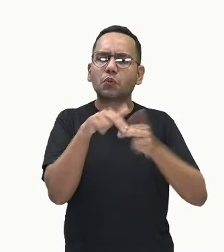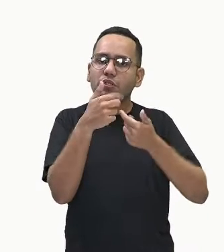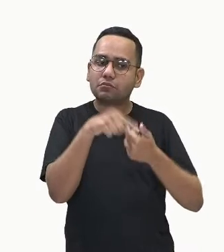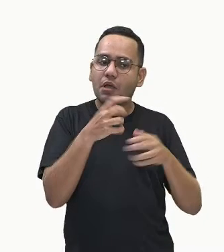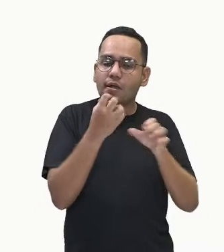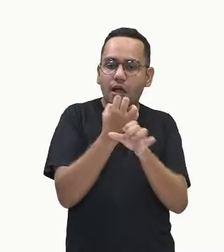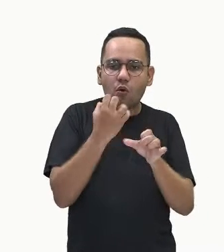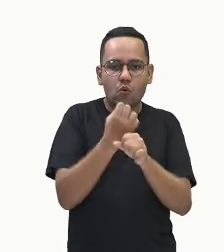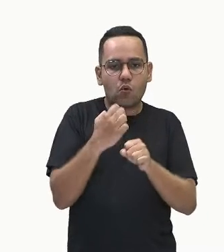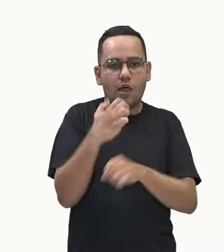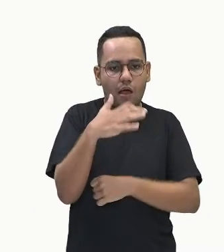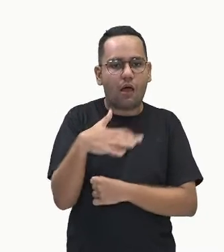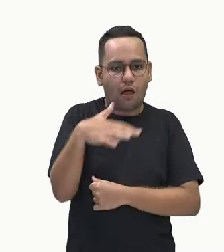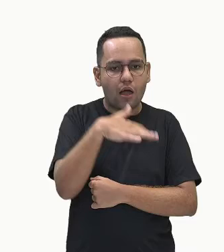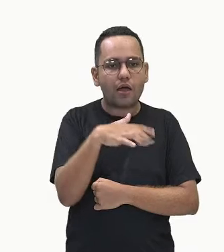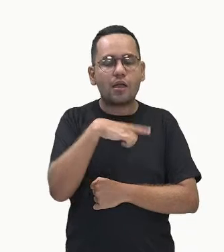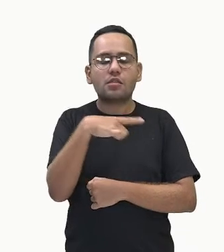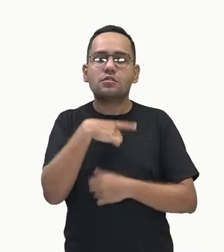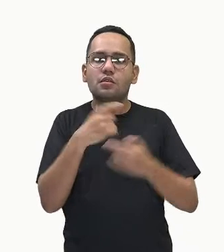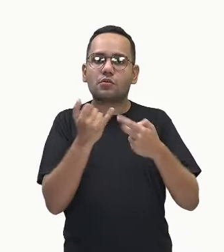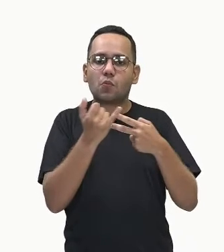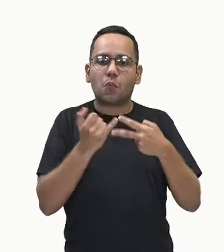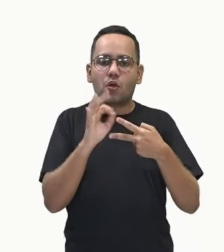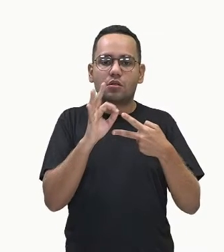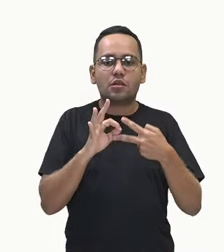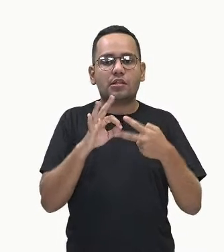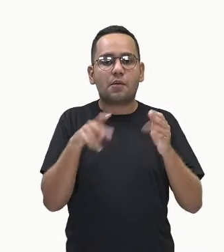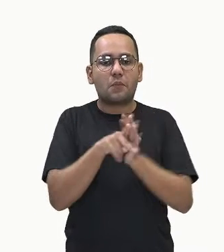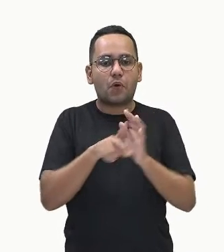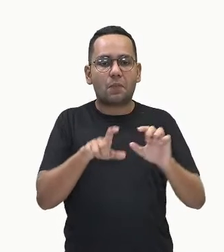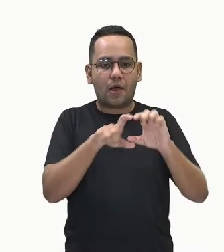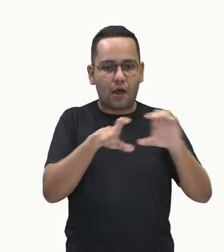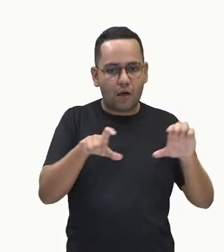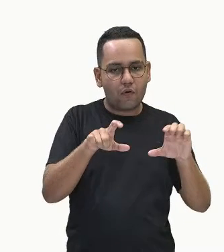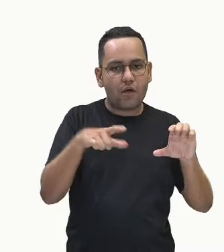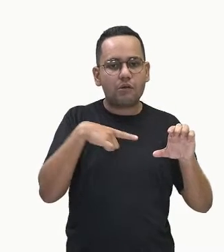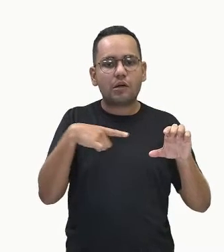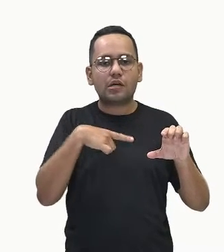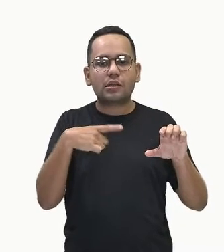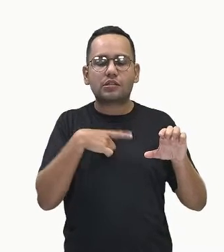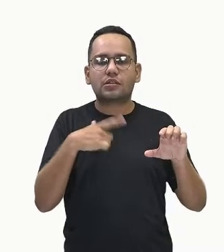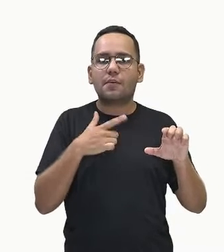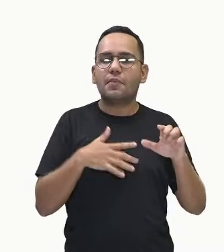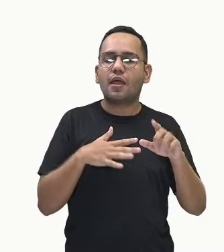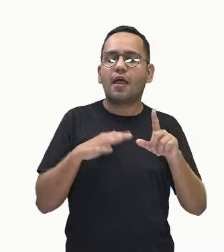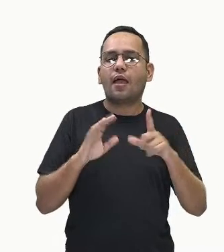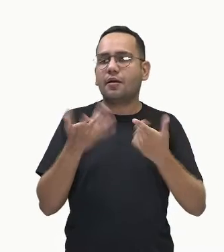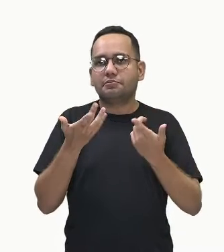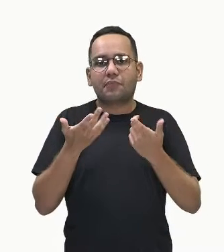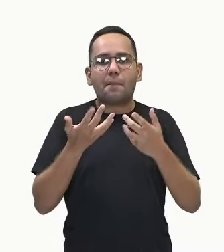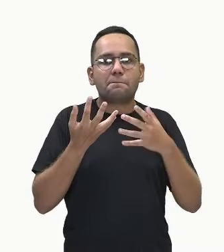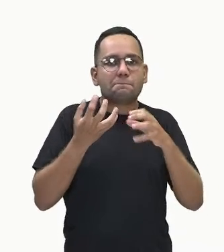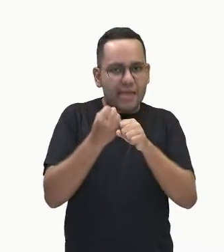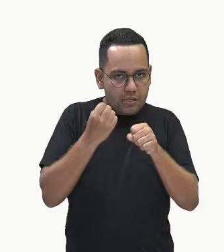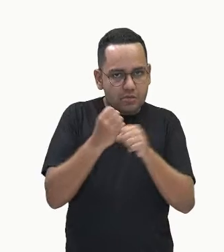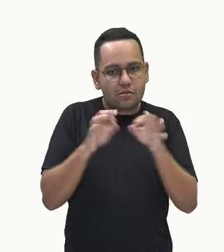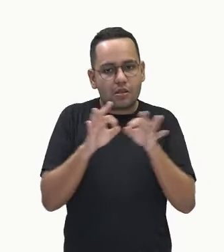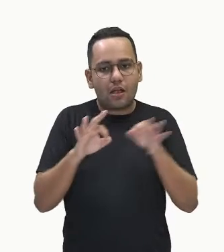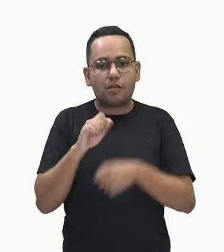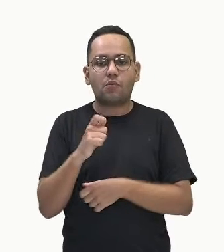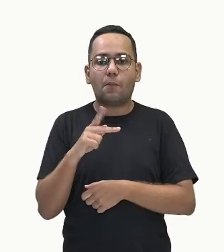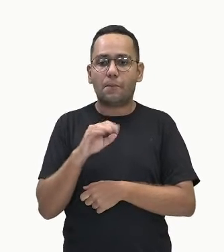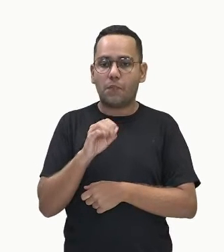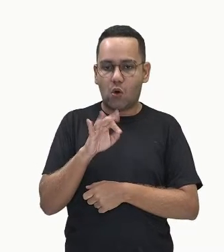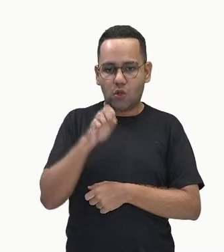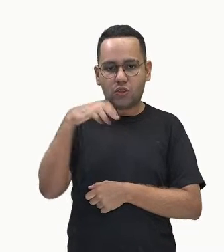uma fórmula que relaciona a medida de seu apótema e lado com a medida da área. Muita calma nessa hora,